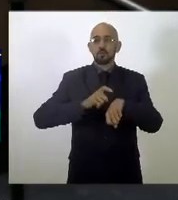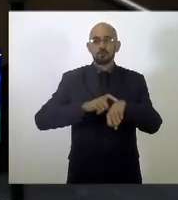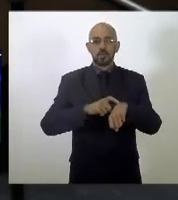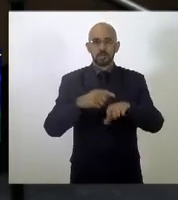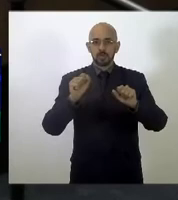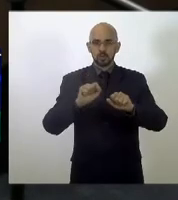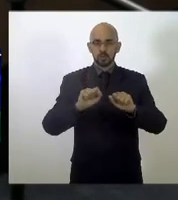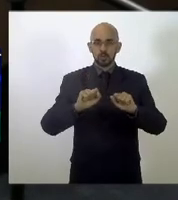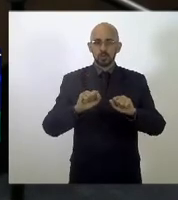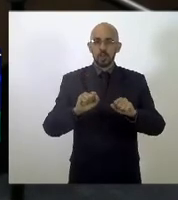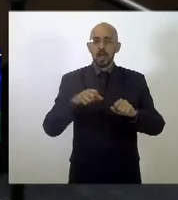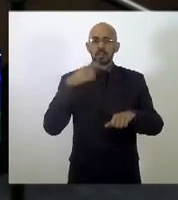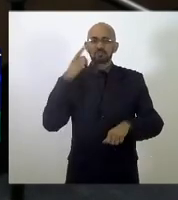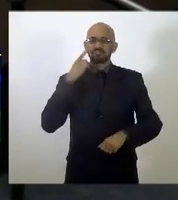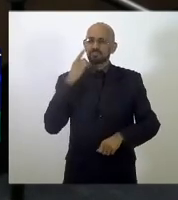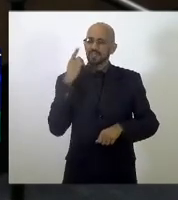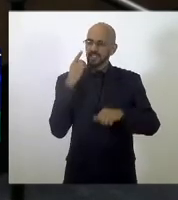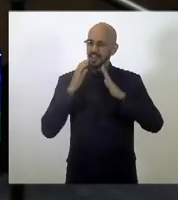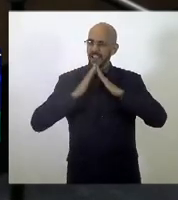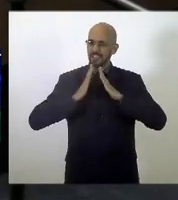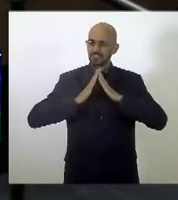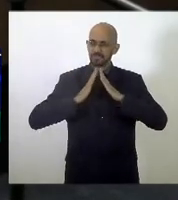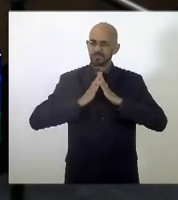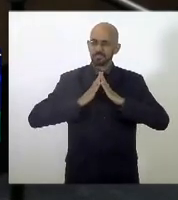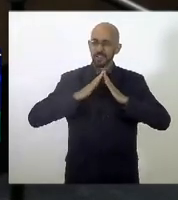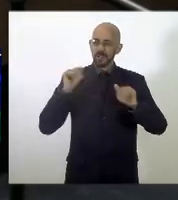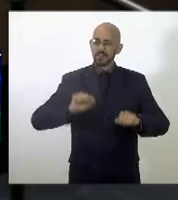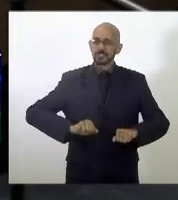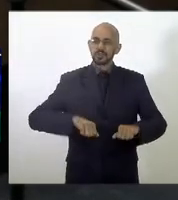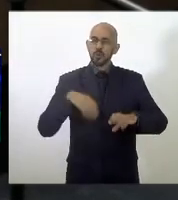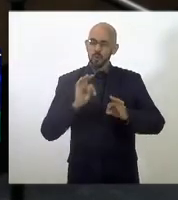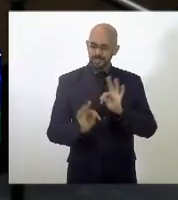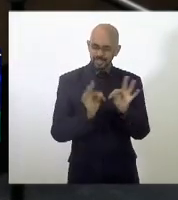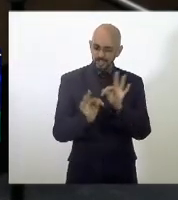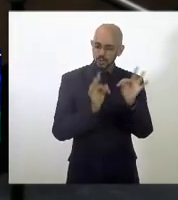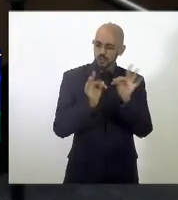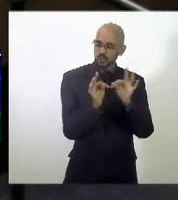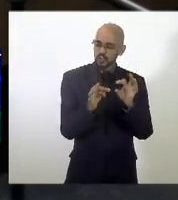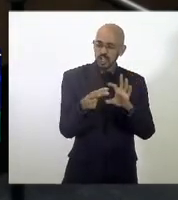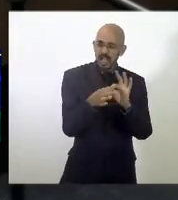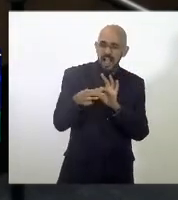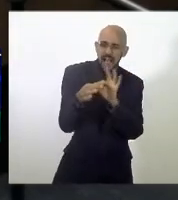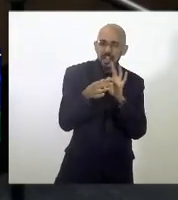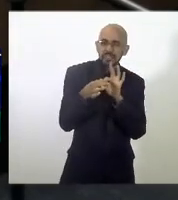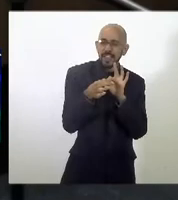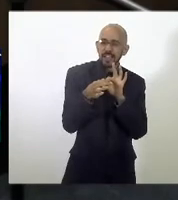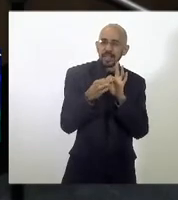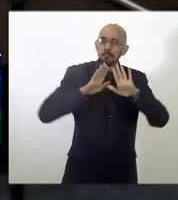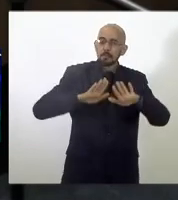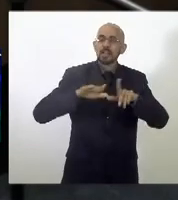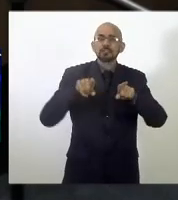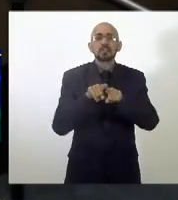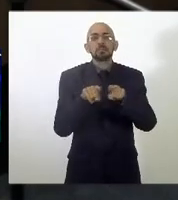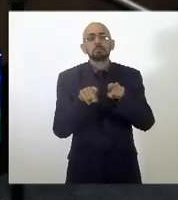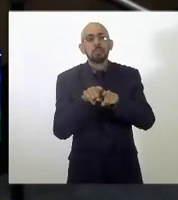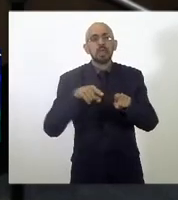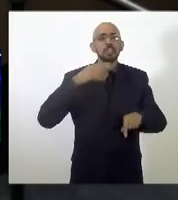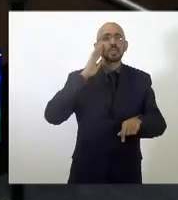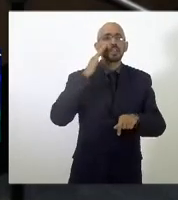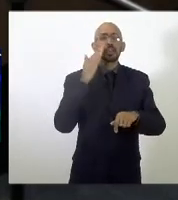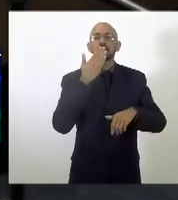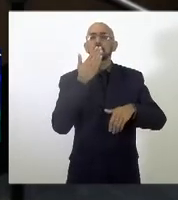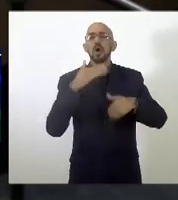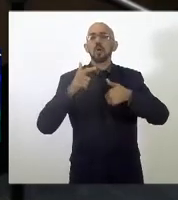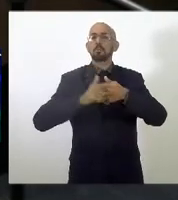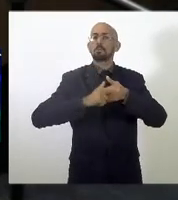Parlamento, sob o auspício da tecnologia, né, da modernidade, mas entendendo qual é o papel dessa